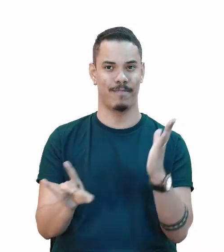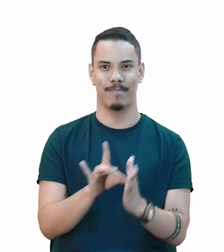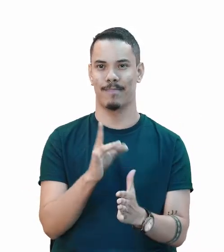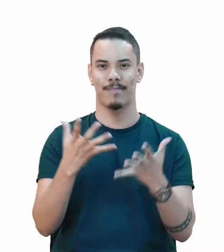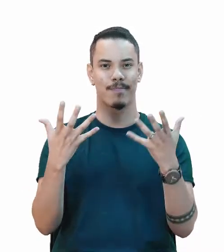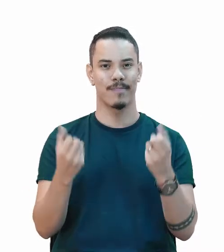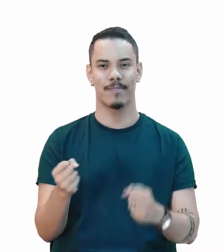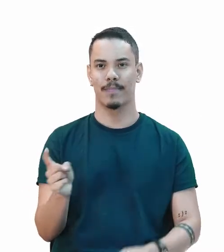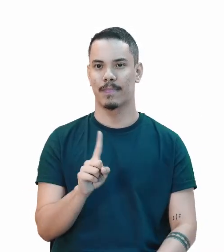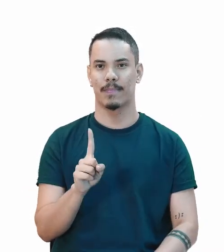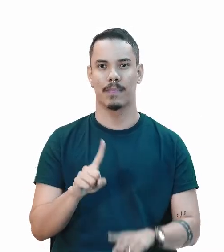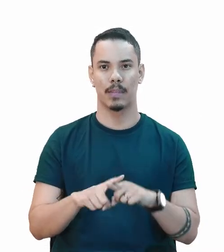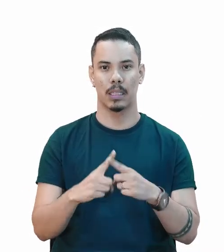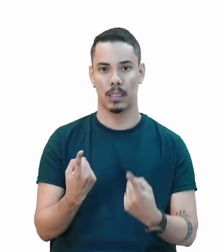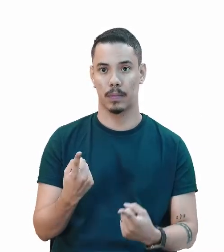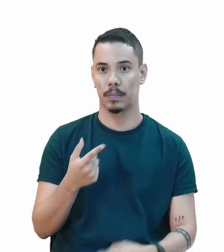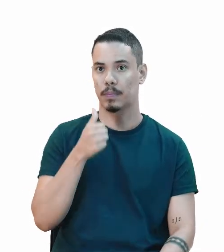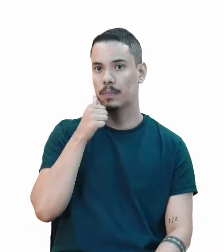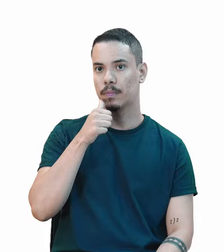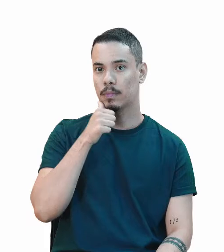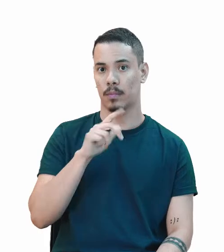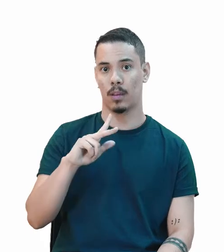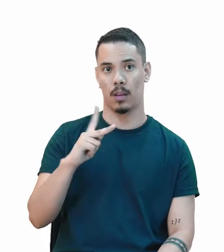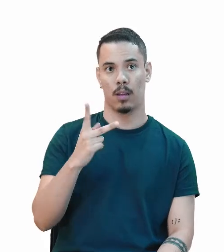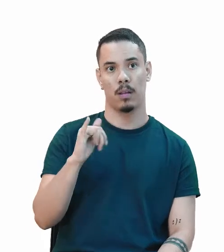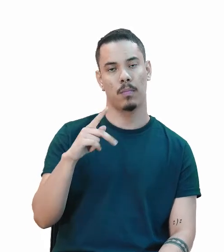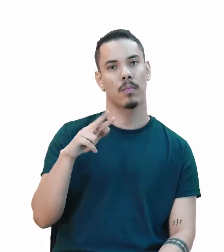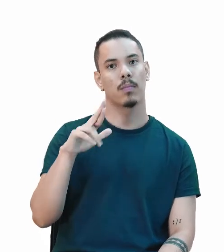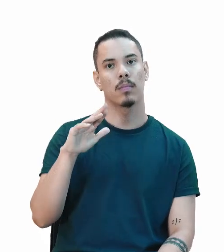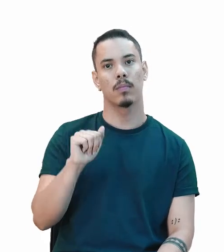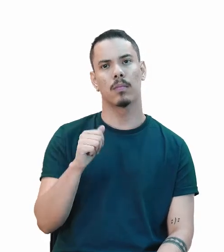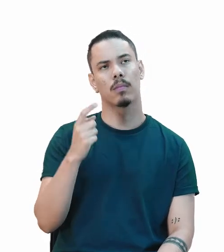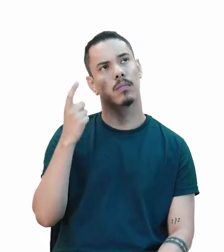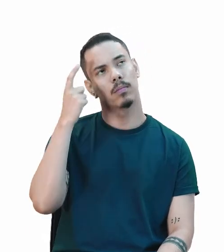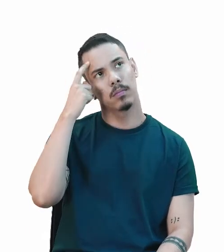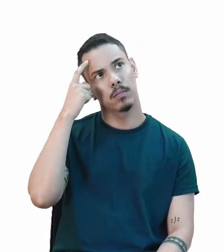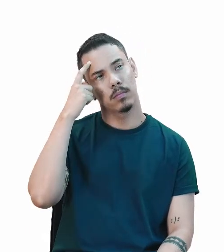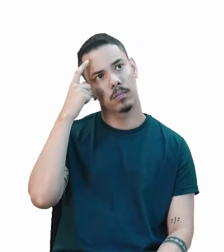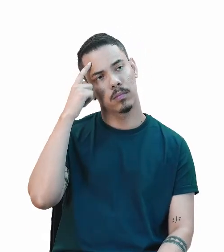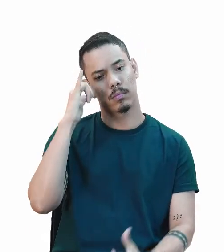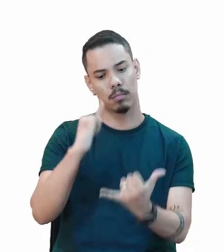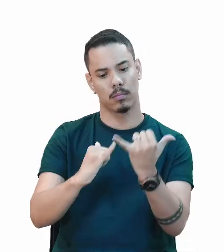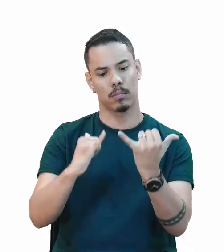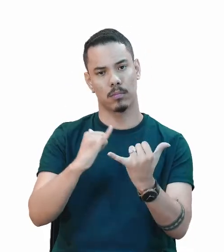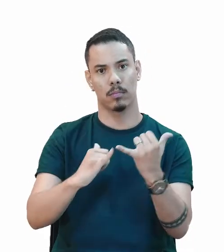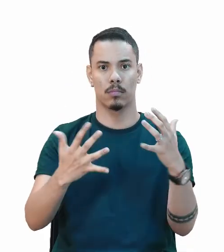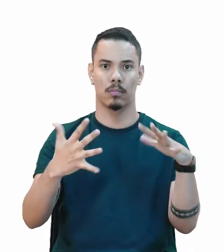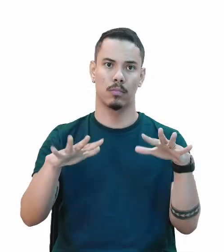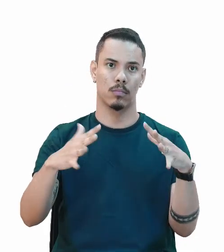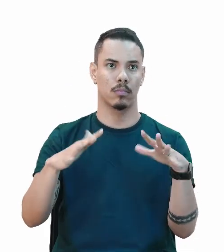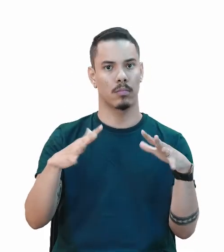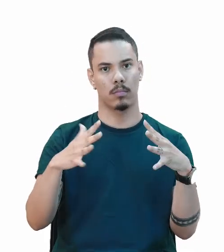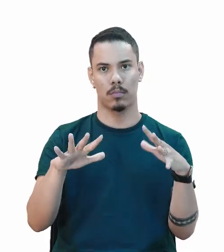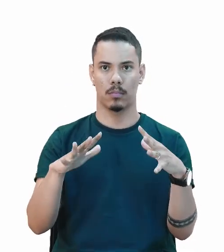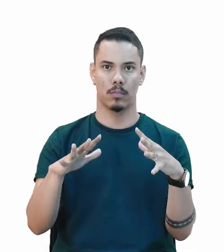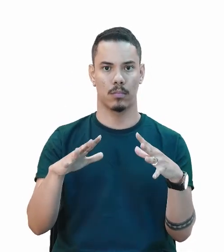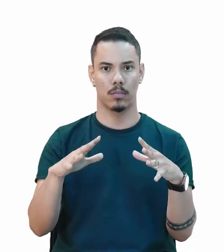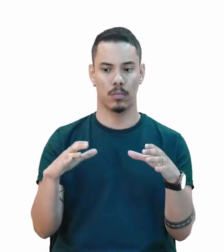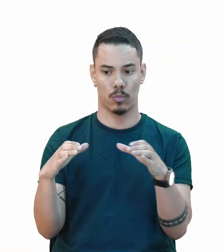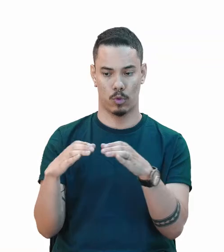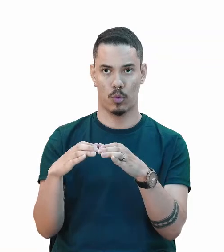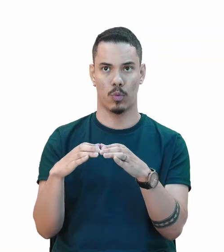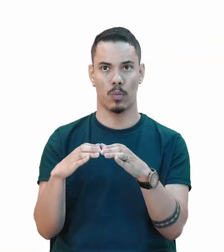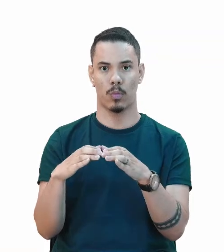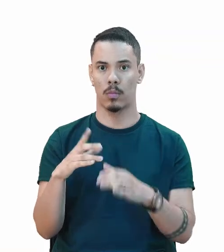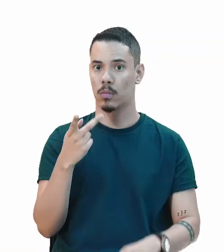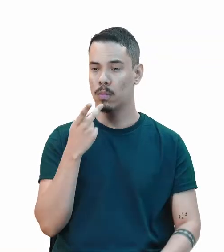assim, Hipárquia, que se assemelha com o cínico, ela